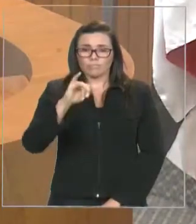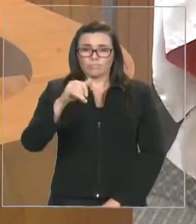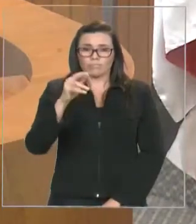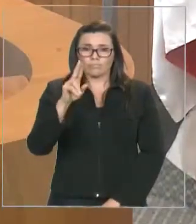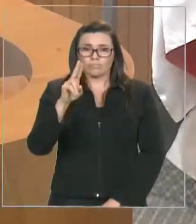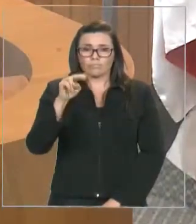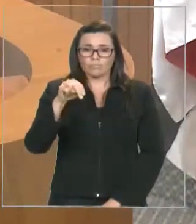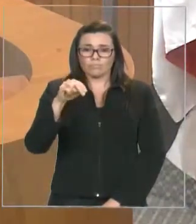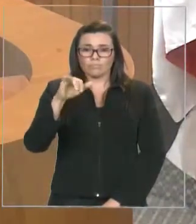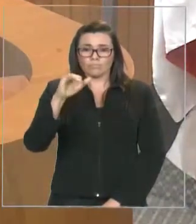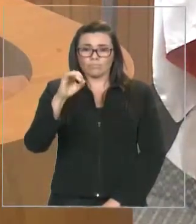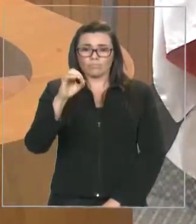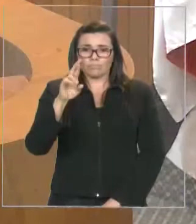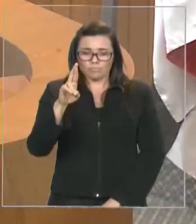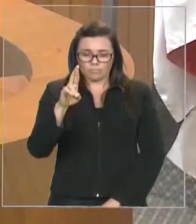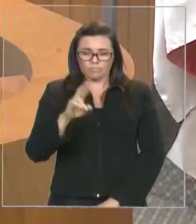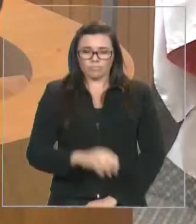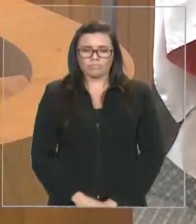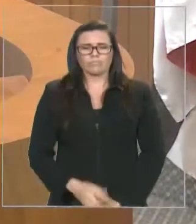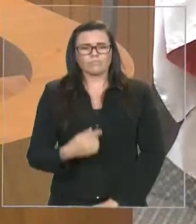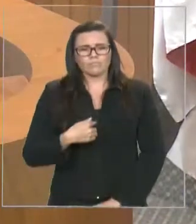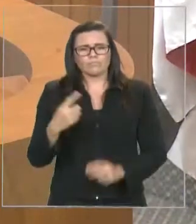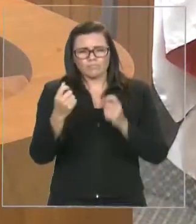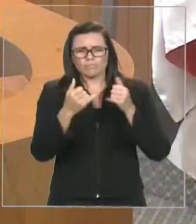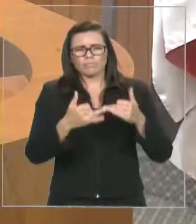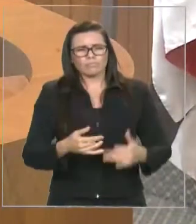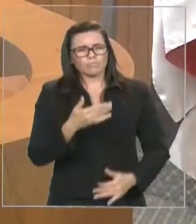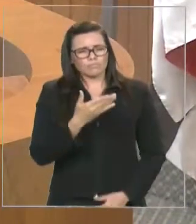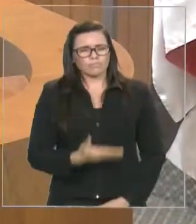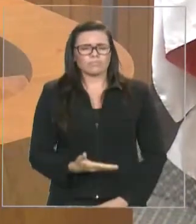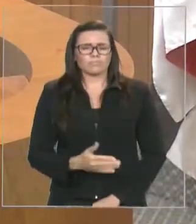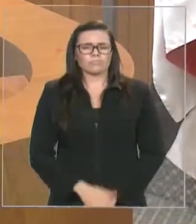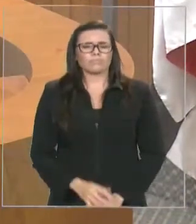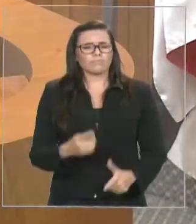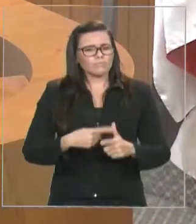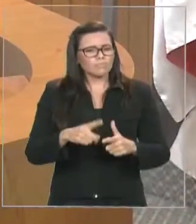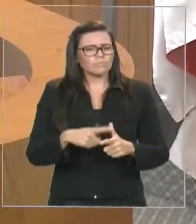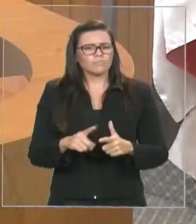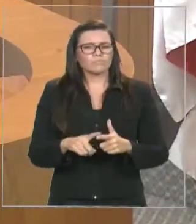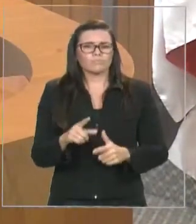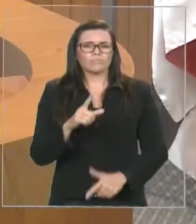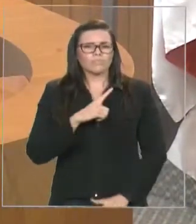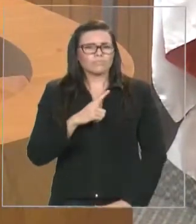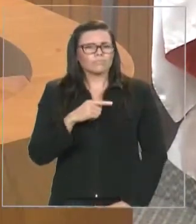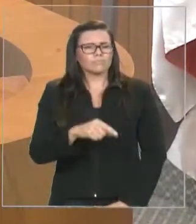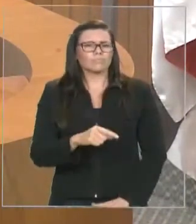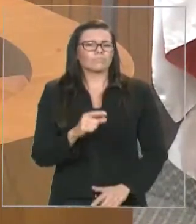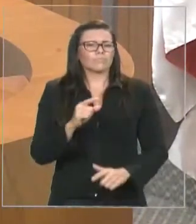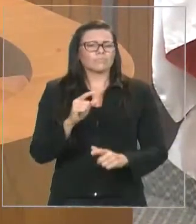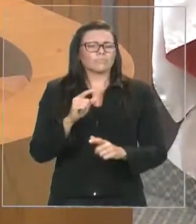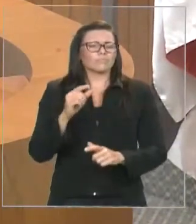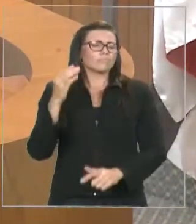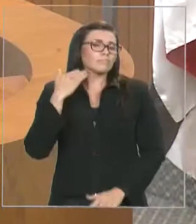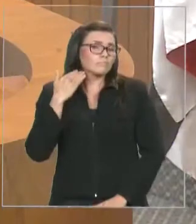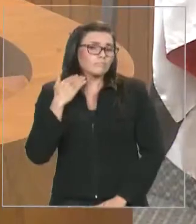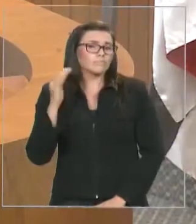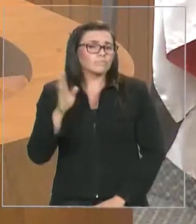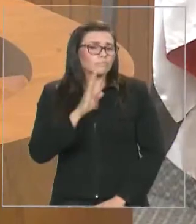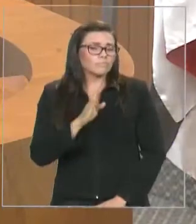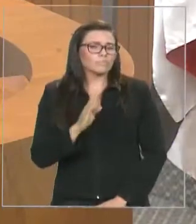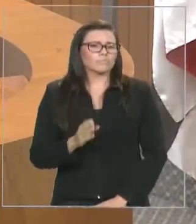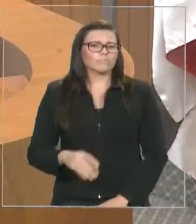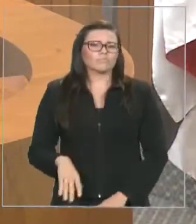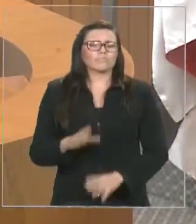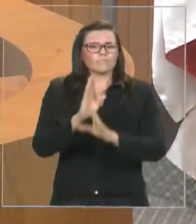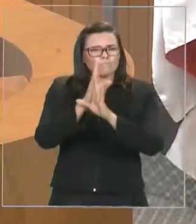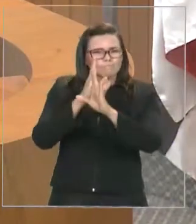problemas que estamos passando em Açailândia, no atendimento, filas enormes, caixas eletrônicos quebrados, falta